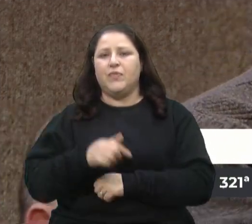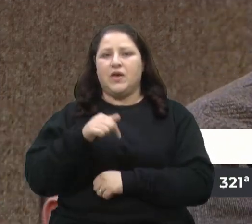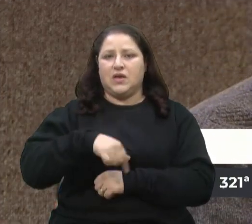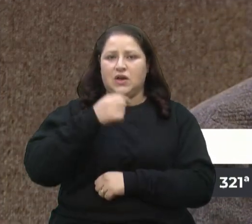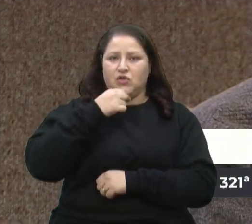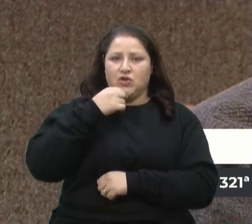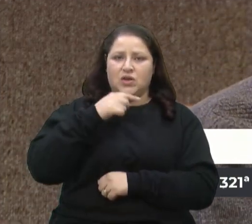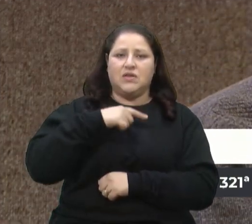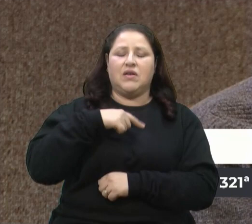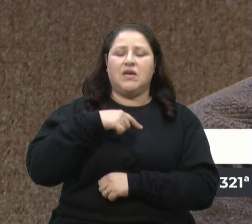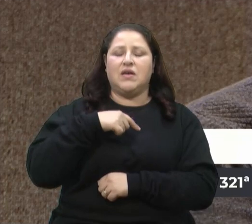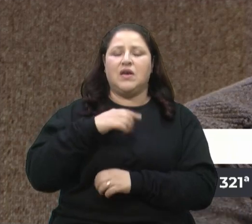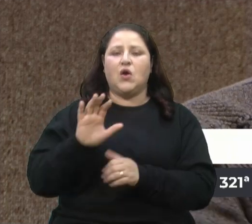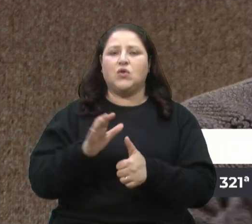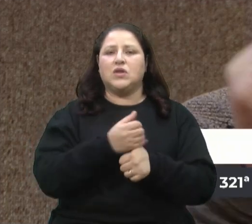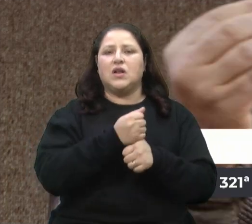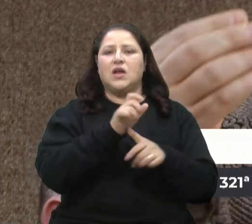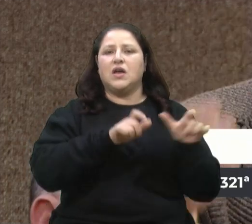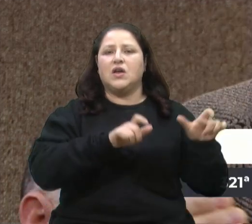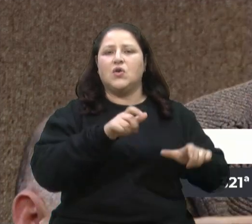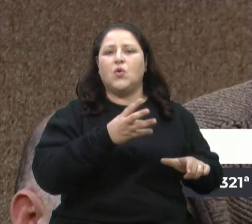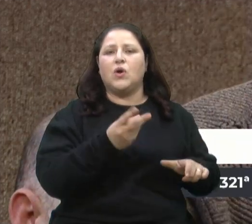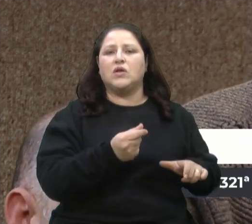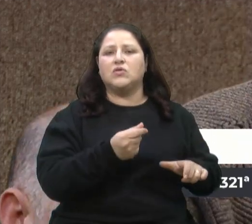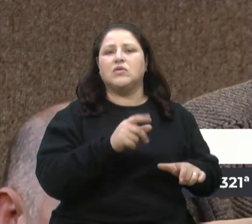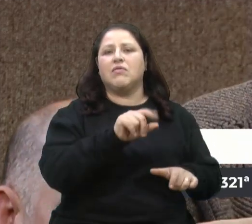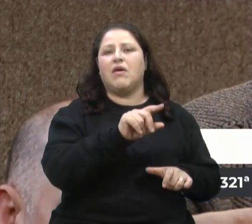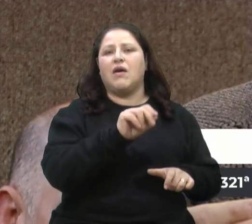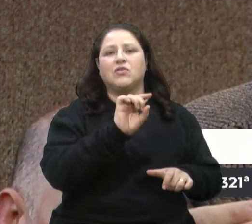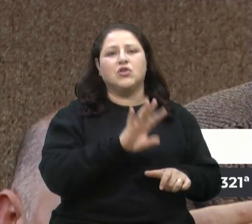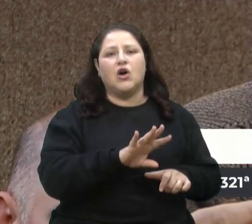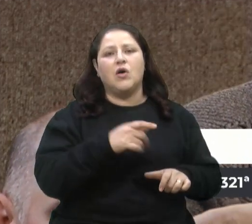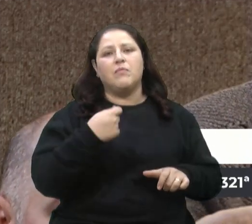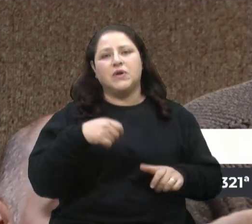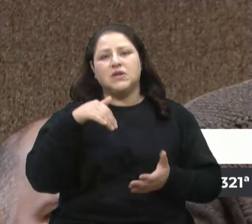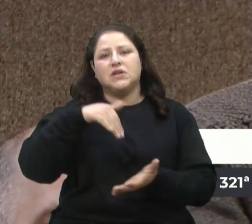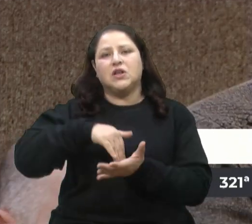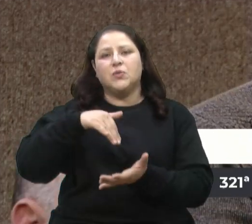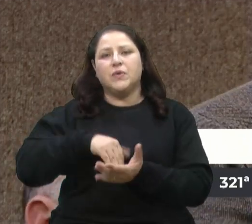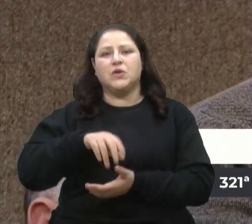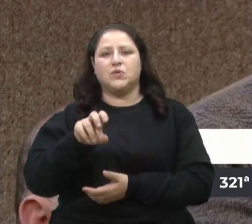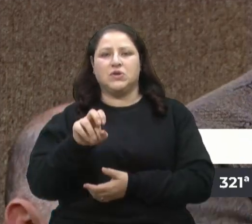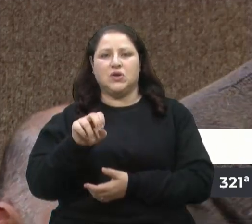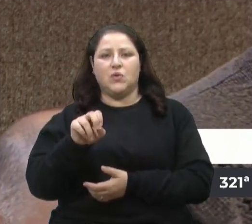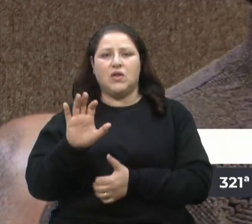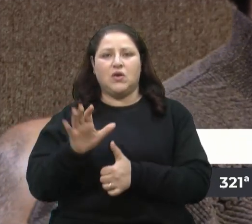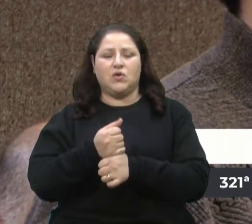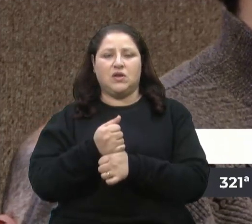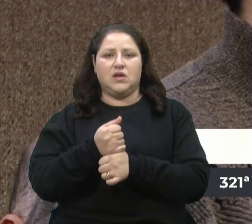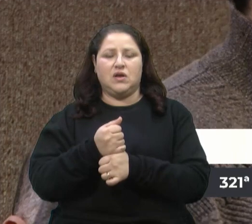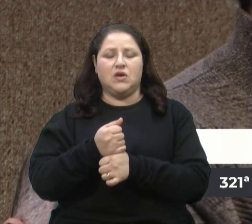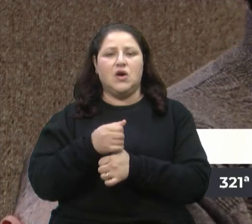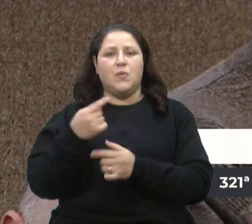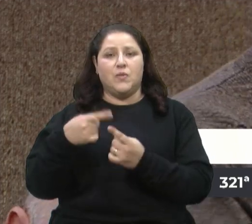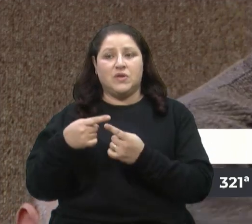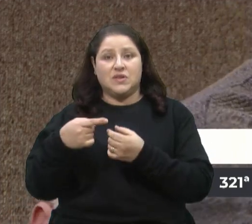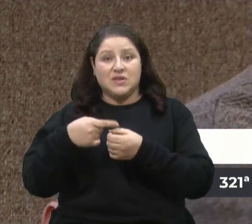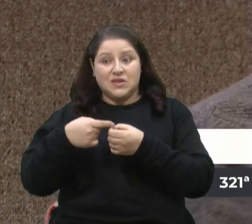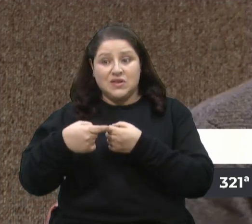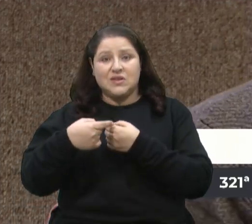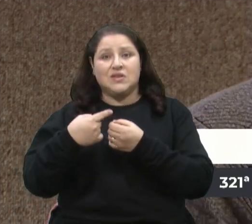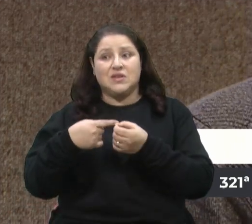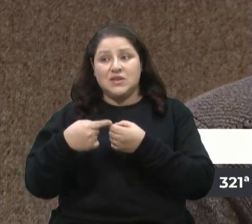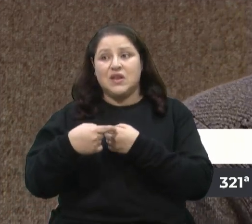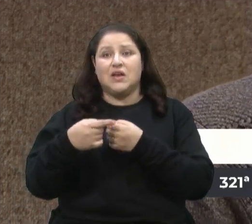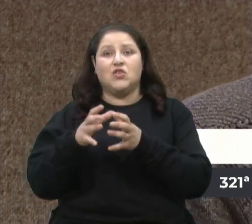tutelares somente. Nós precisaríamos ter no mínimo 50. Pelo tamanho, são 5 conselheiros para